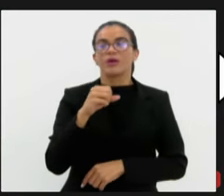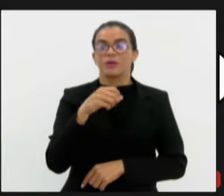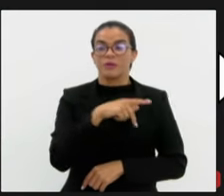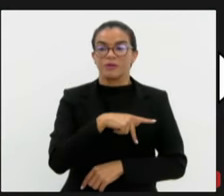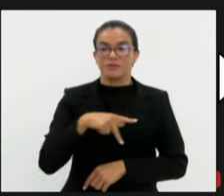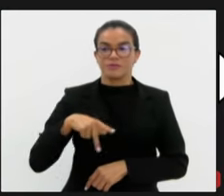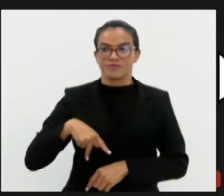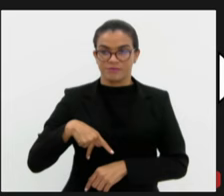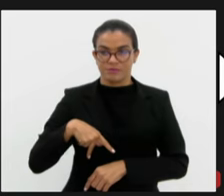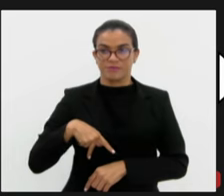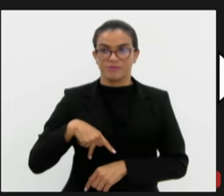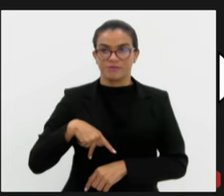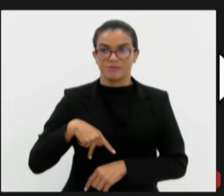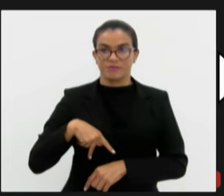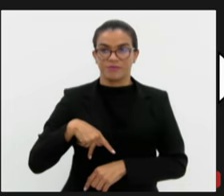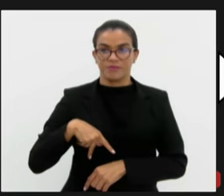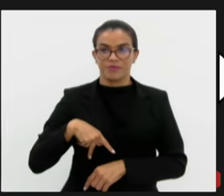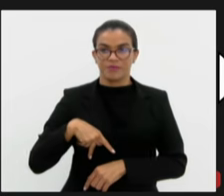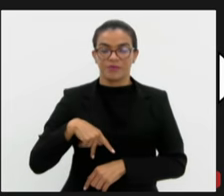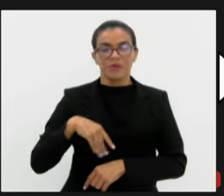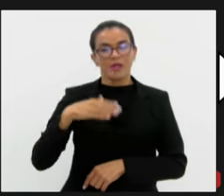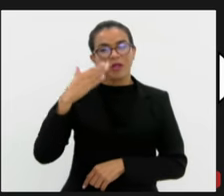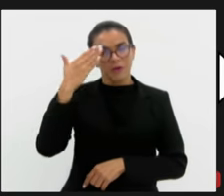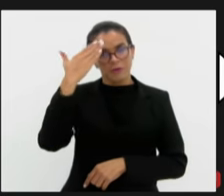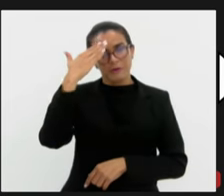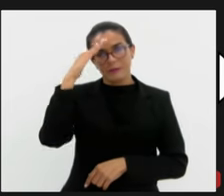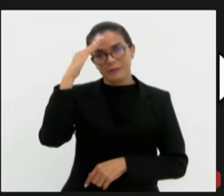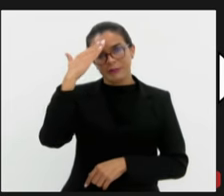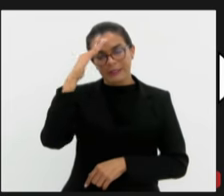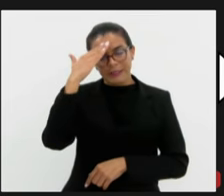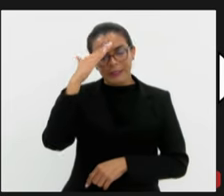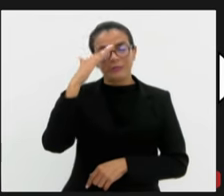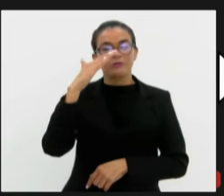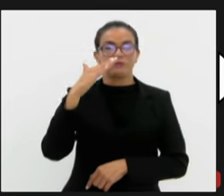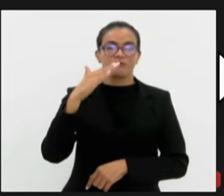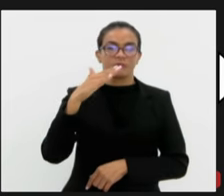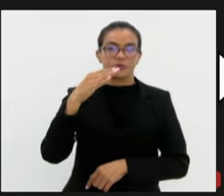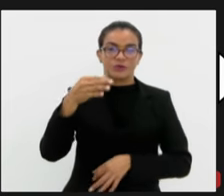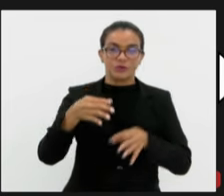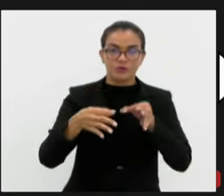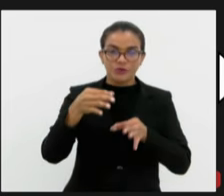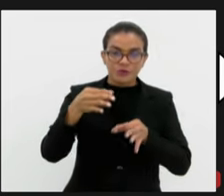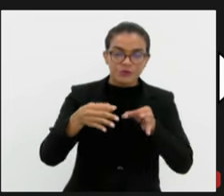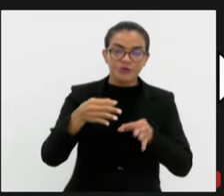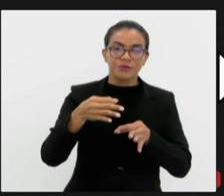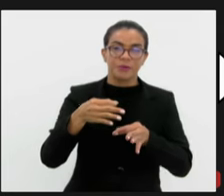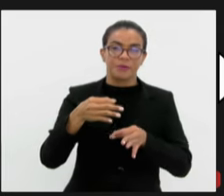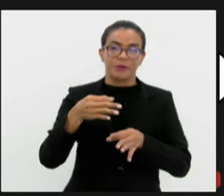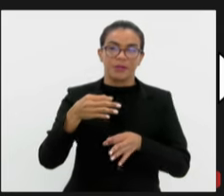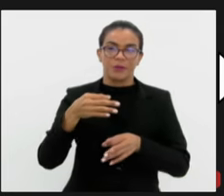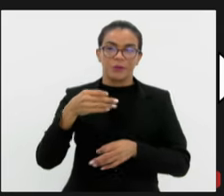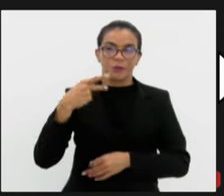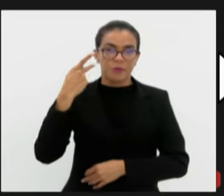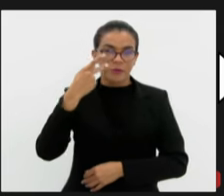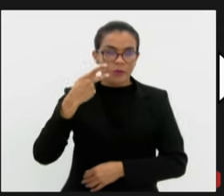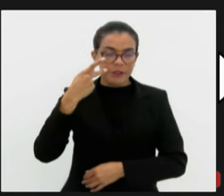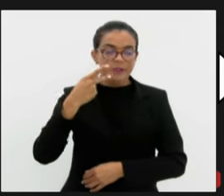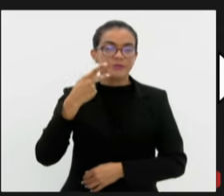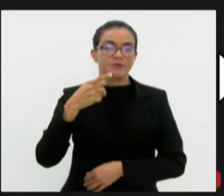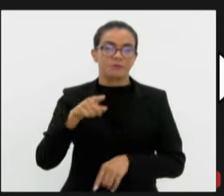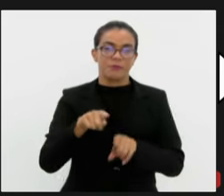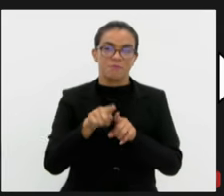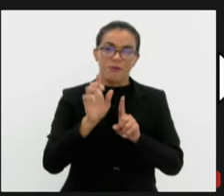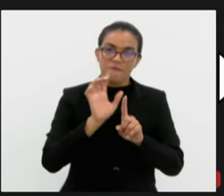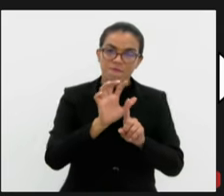Presidente, por entender que o julgamento político influencia na